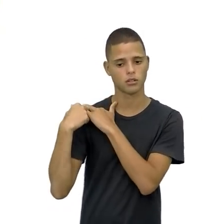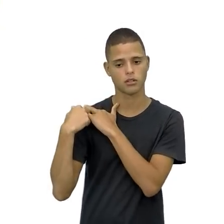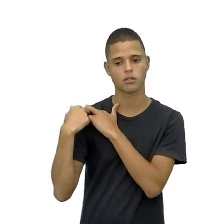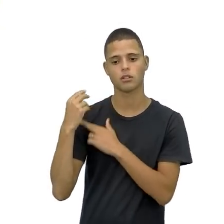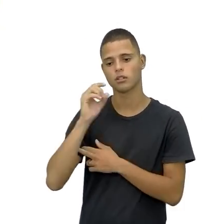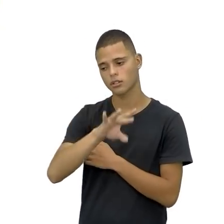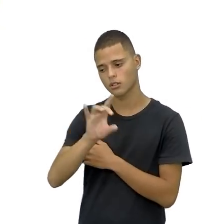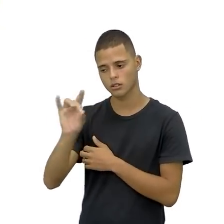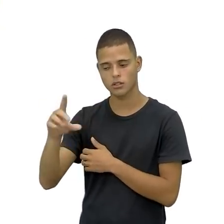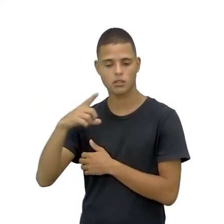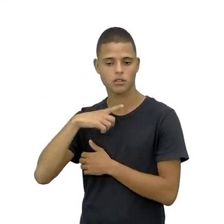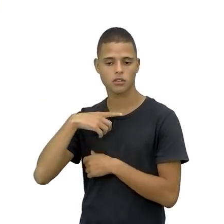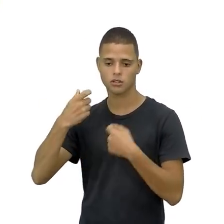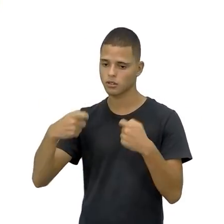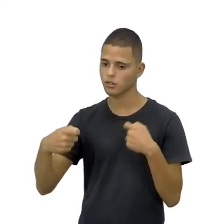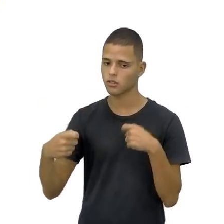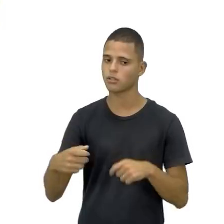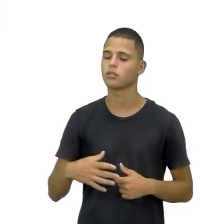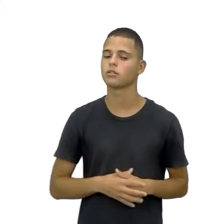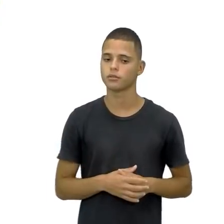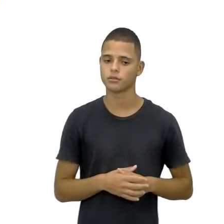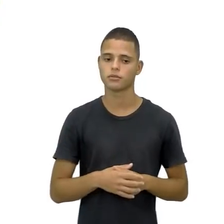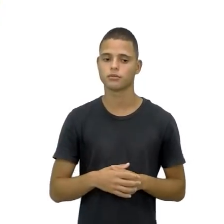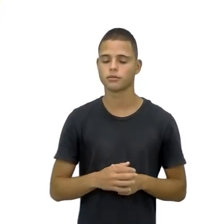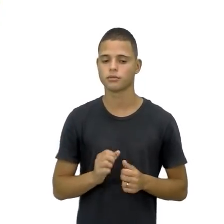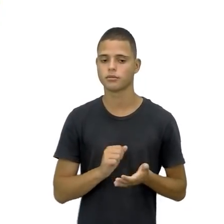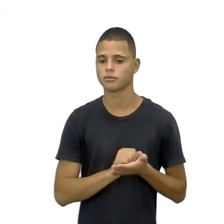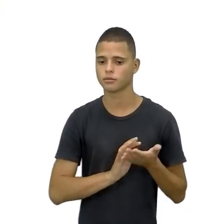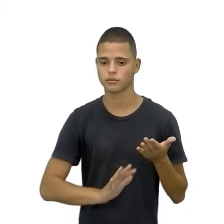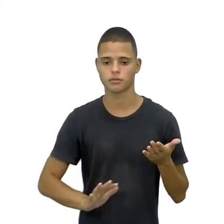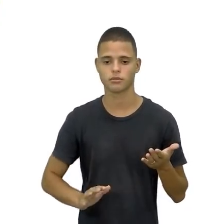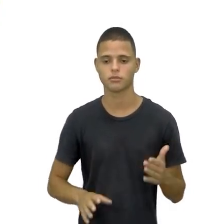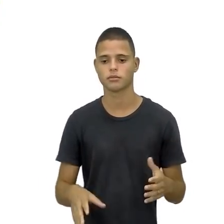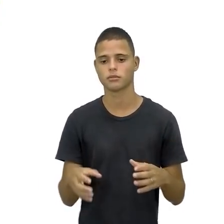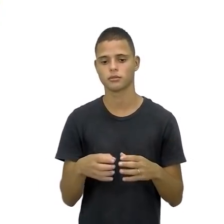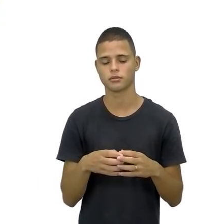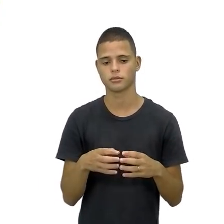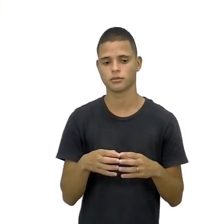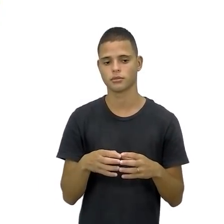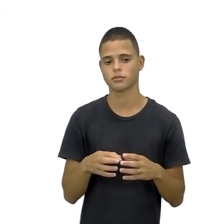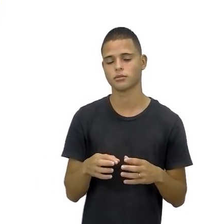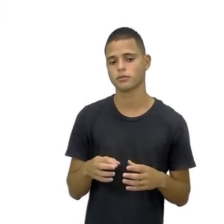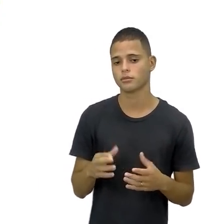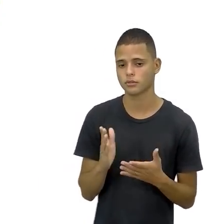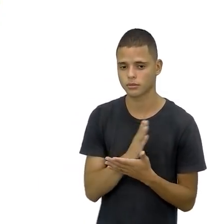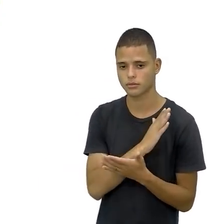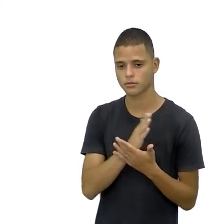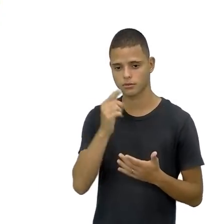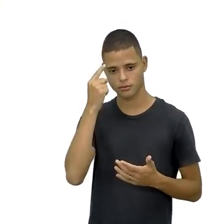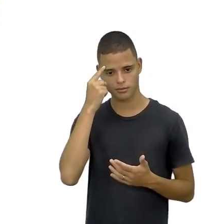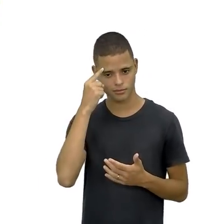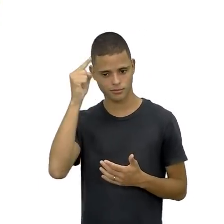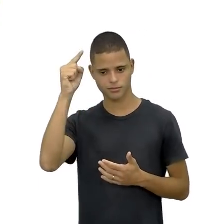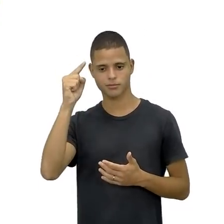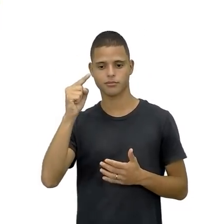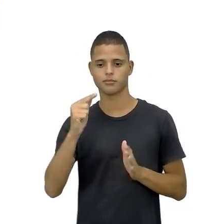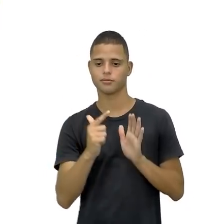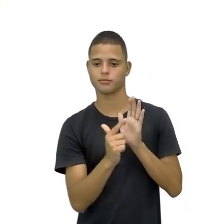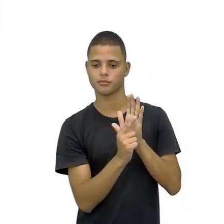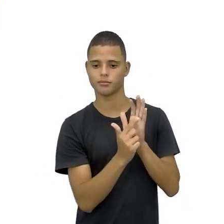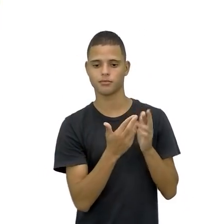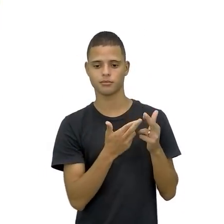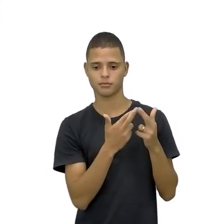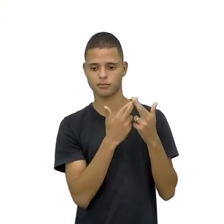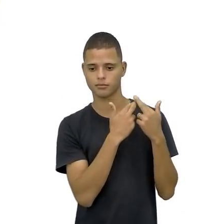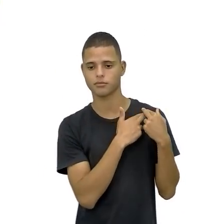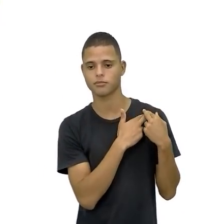exercer nas suas atividades em grupos, né? E aí, então, algumas ideias de papéis que precisam ser feitos